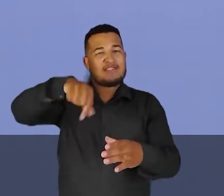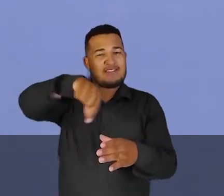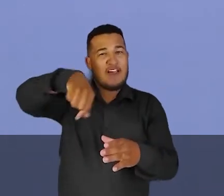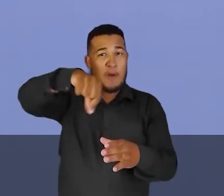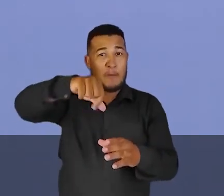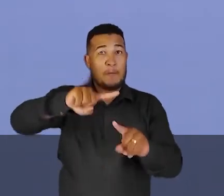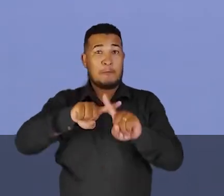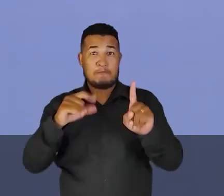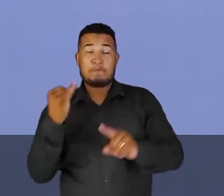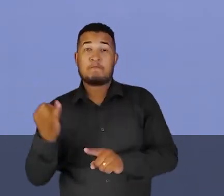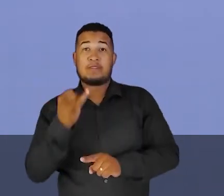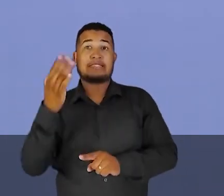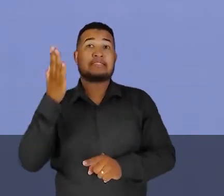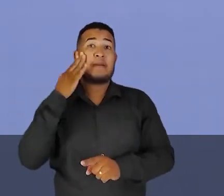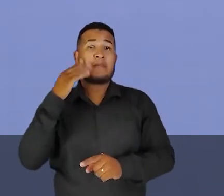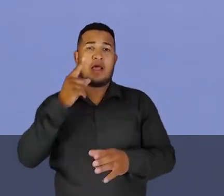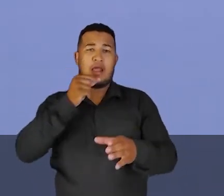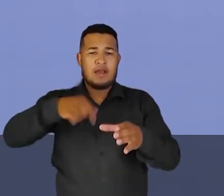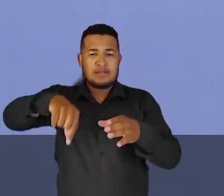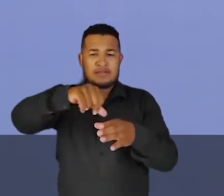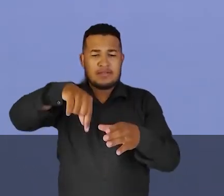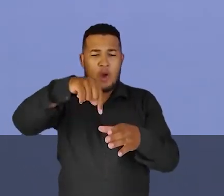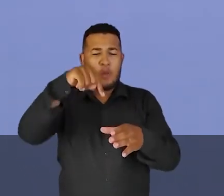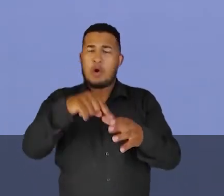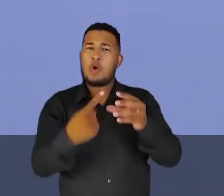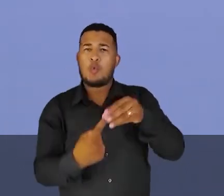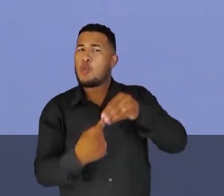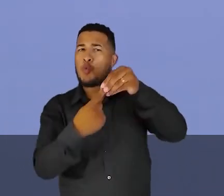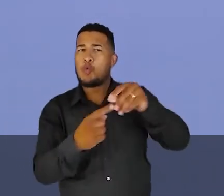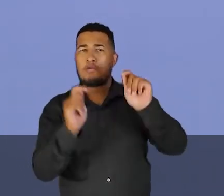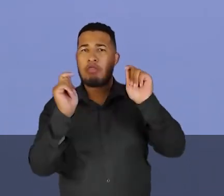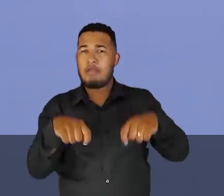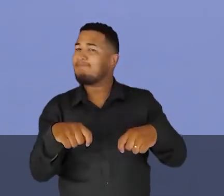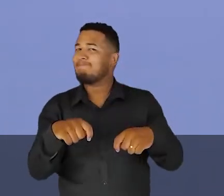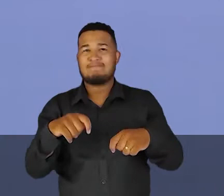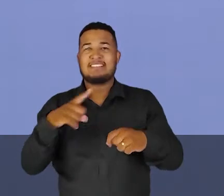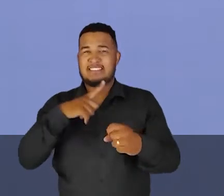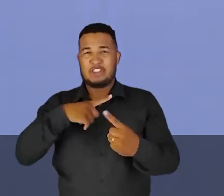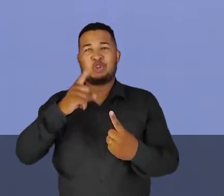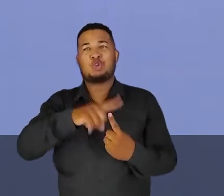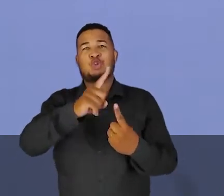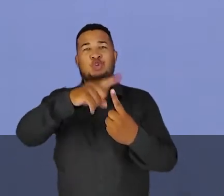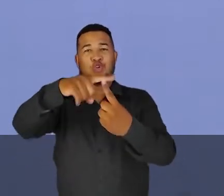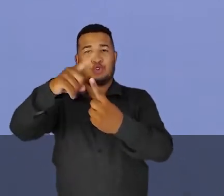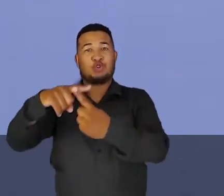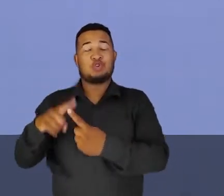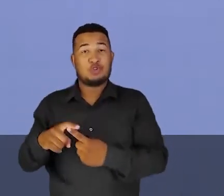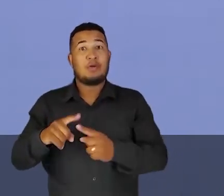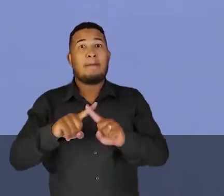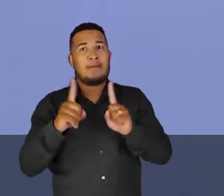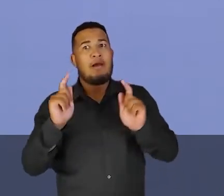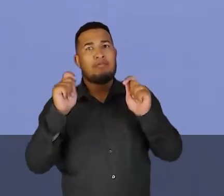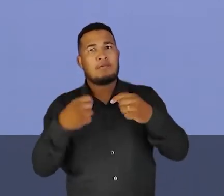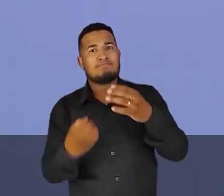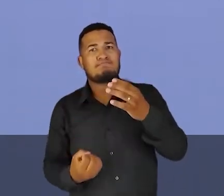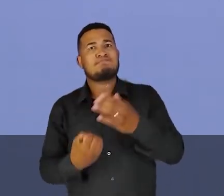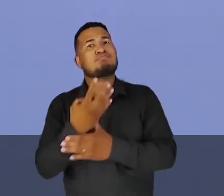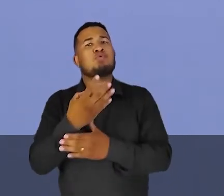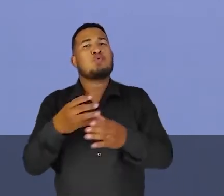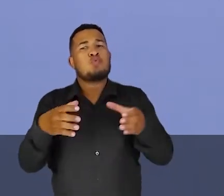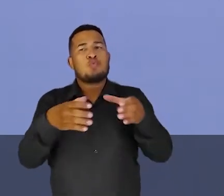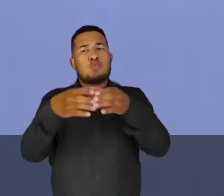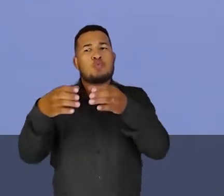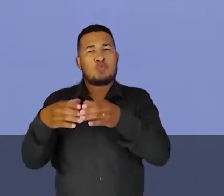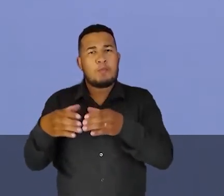gente entender que o sal de cozinha não é o único tipo de sal que existe, mas ele vai dar origem a um grupo de